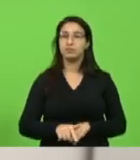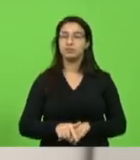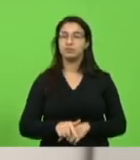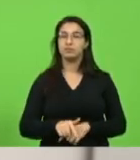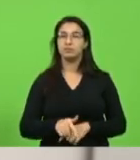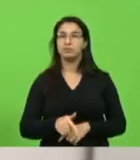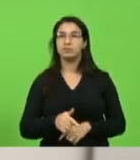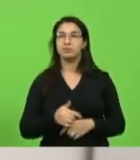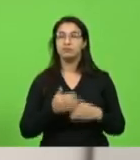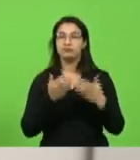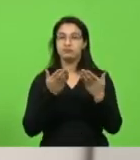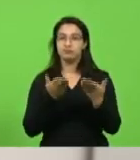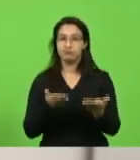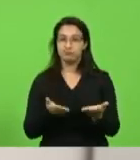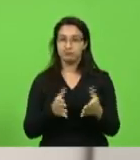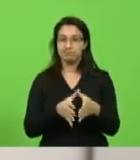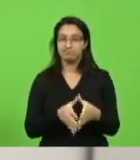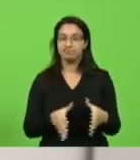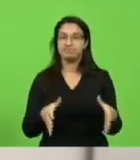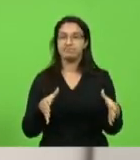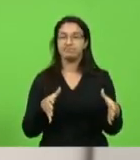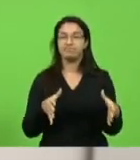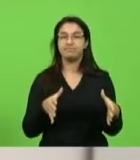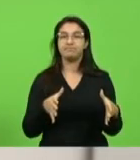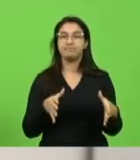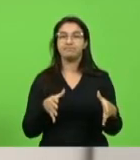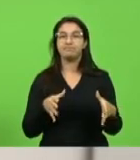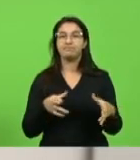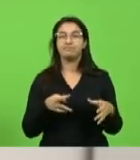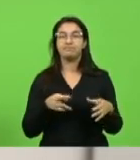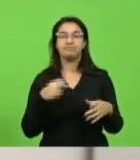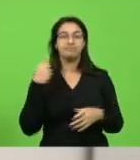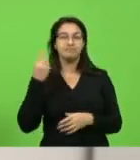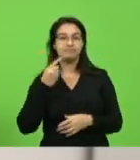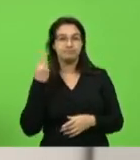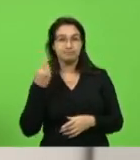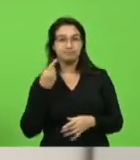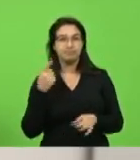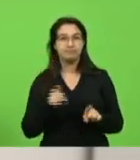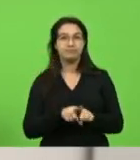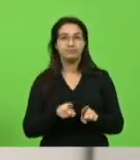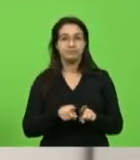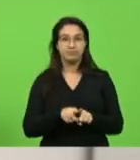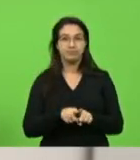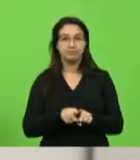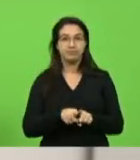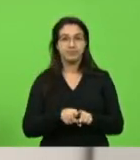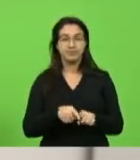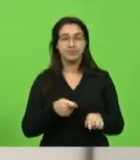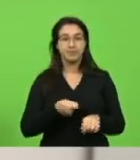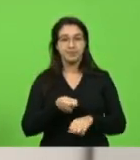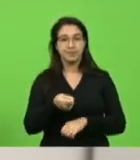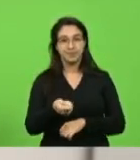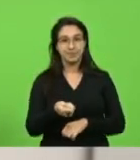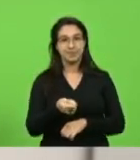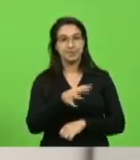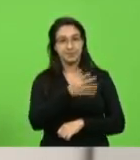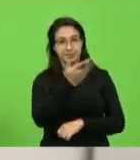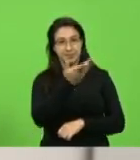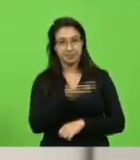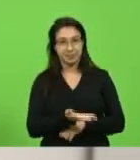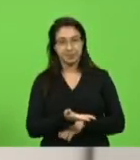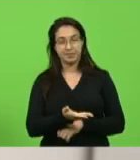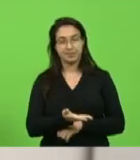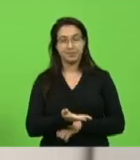dos advogados, dos representantes e o procurador do representado. Aqui